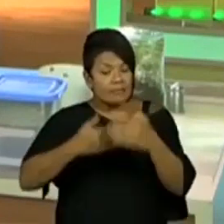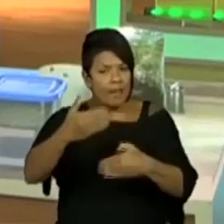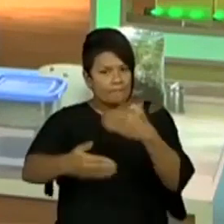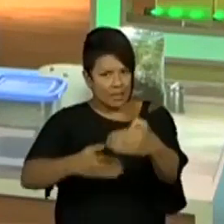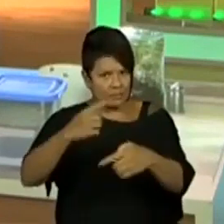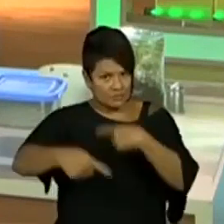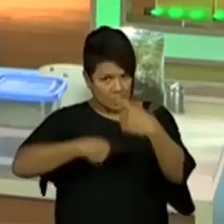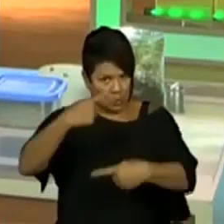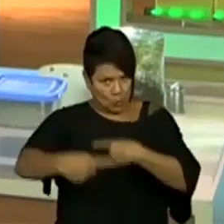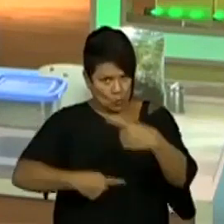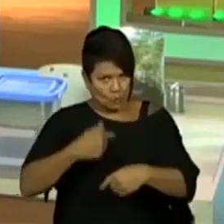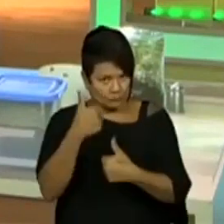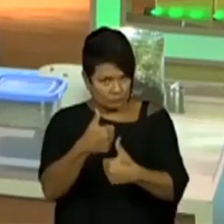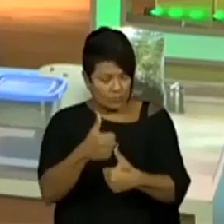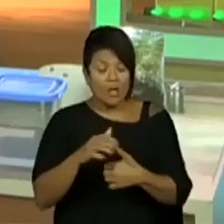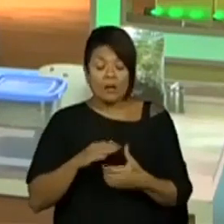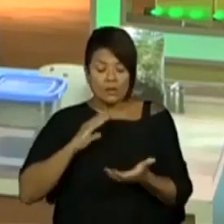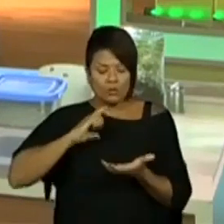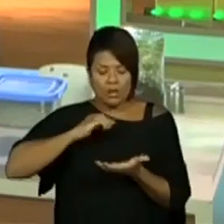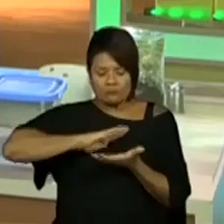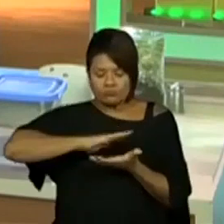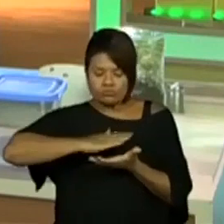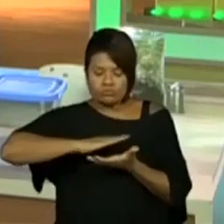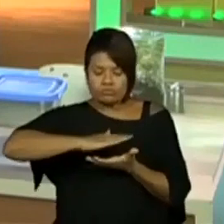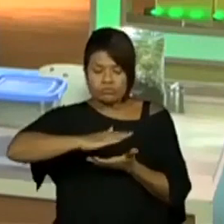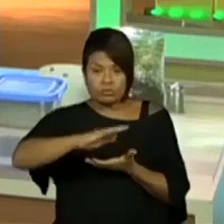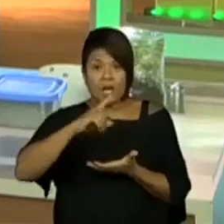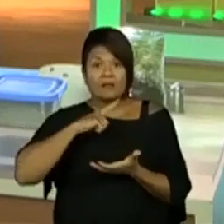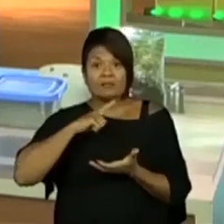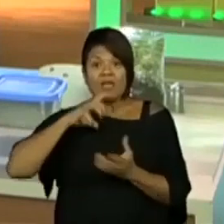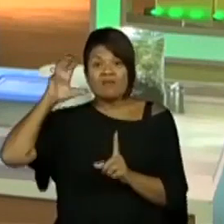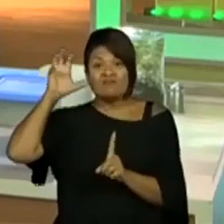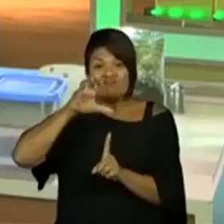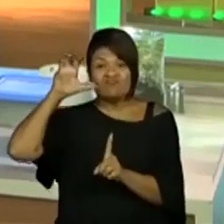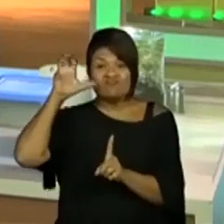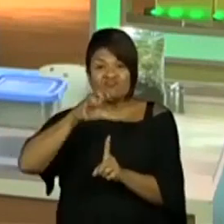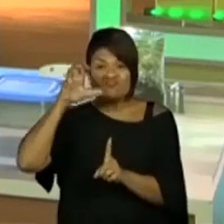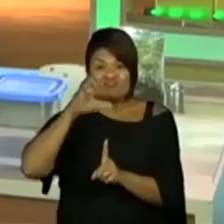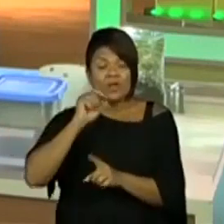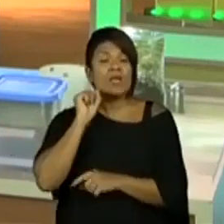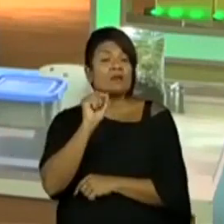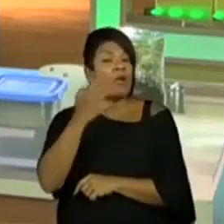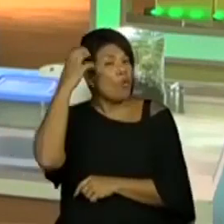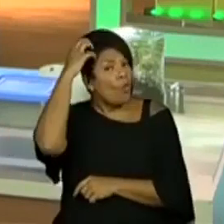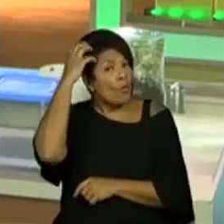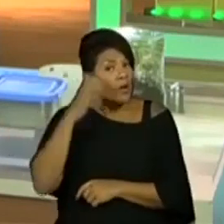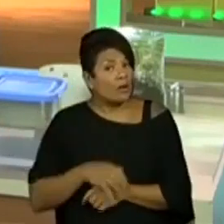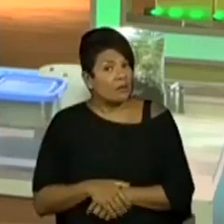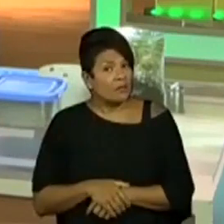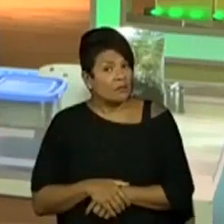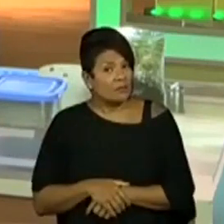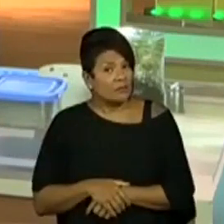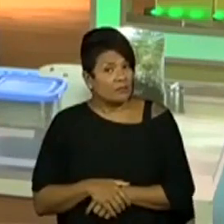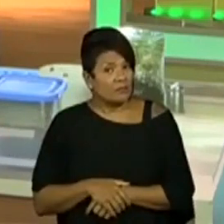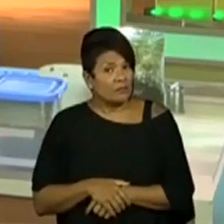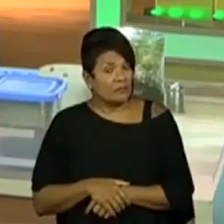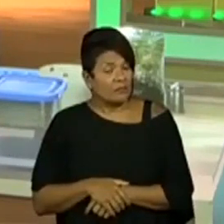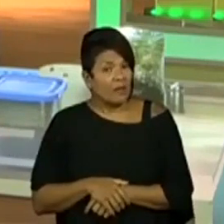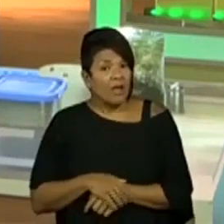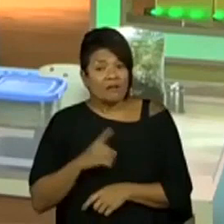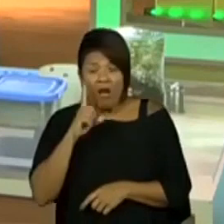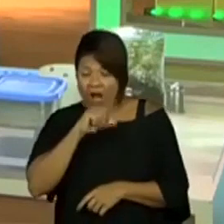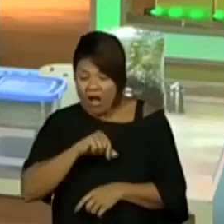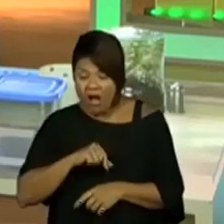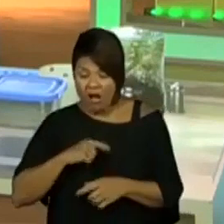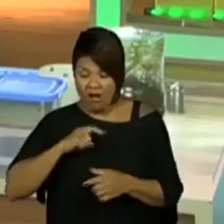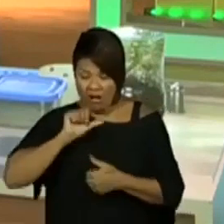inúmeras interferências. E sabe de quem é a culpa? É nossa. Todas as